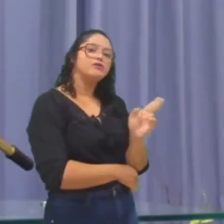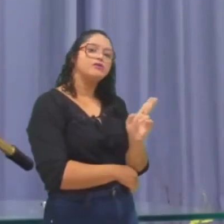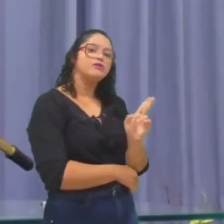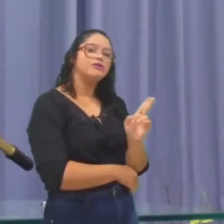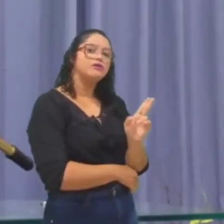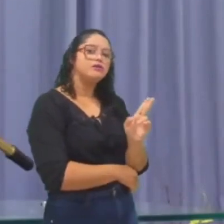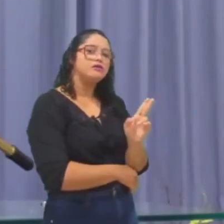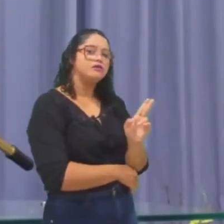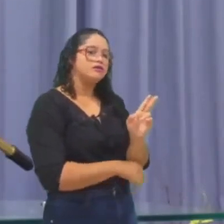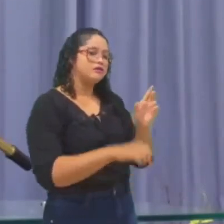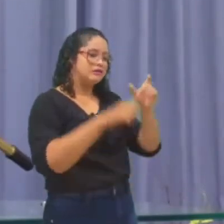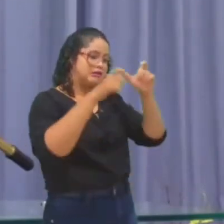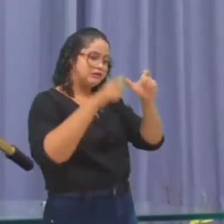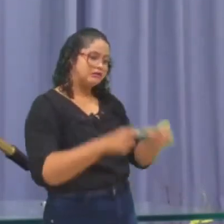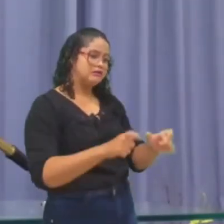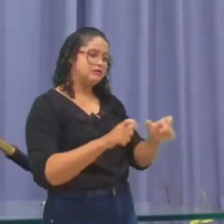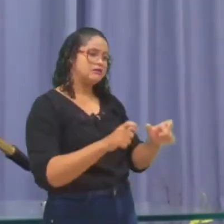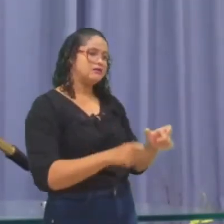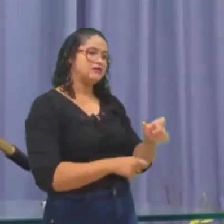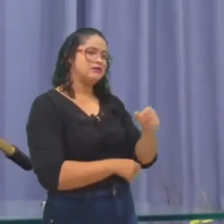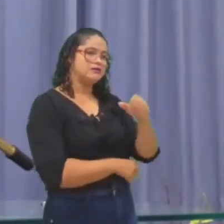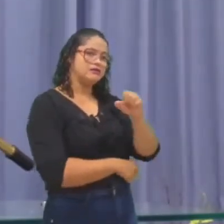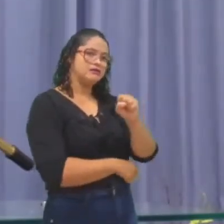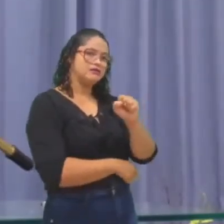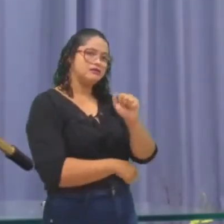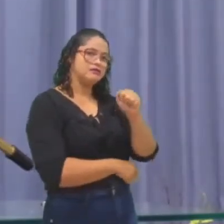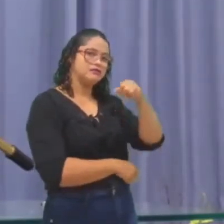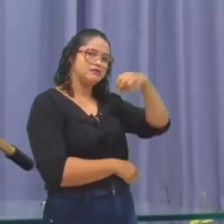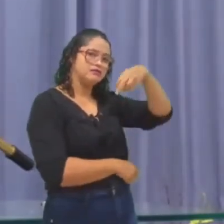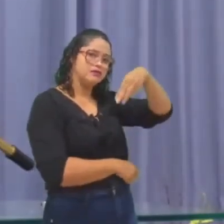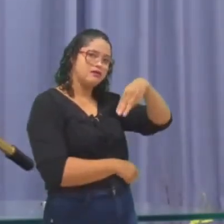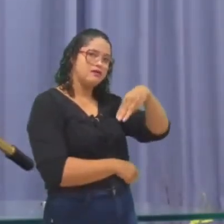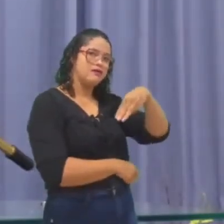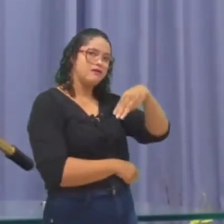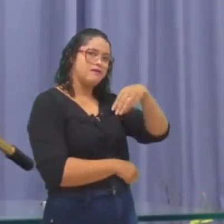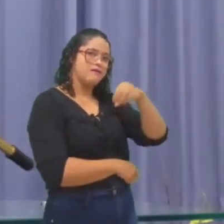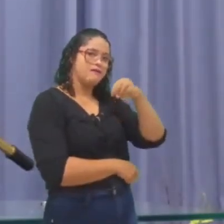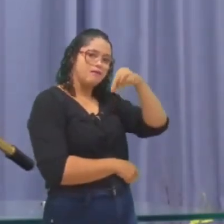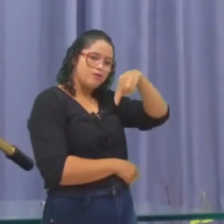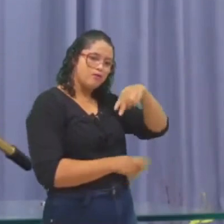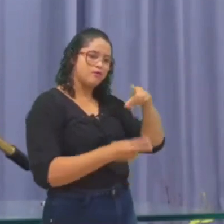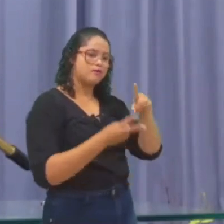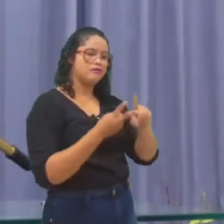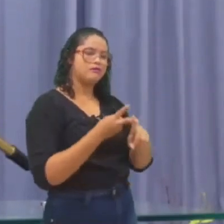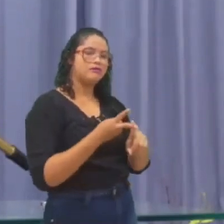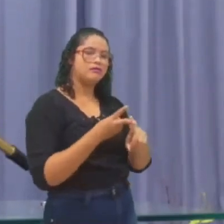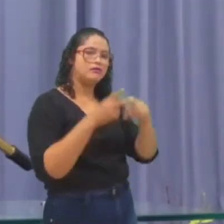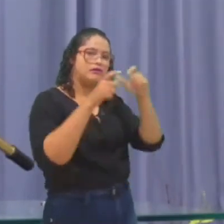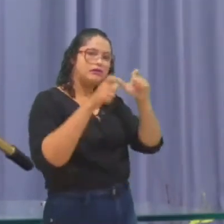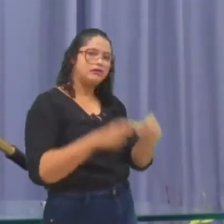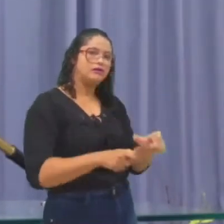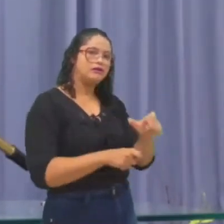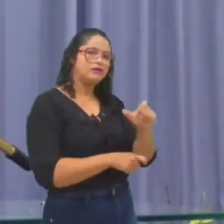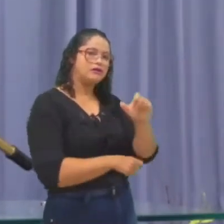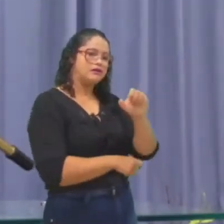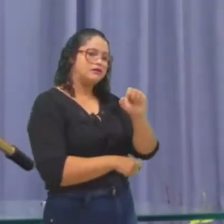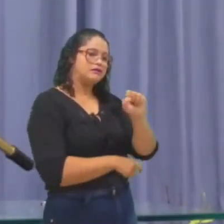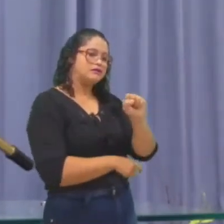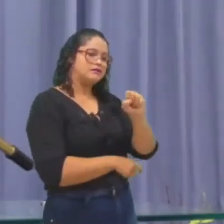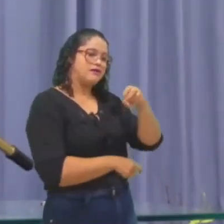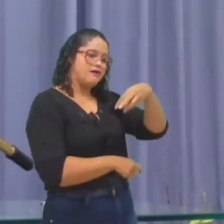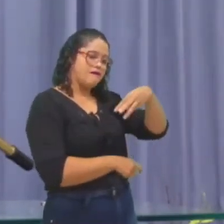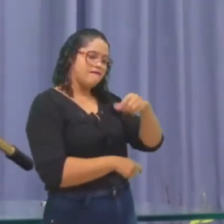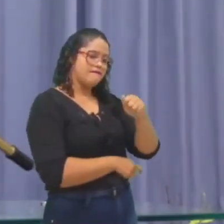de Ruben, Samua, filho de Zacur. Da tribo de Simeão, Safate, filho de